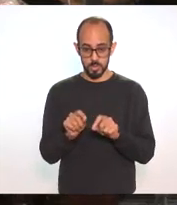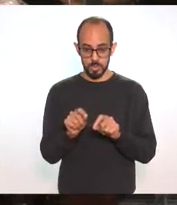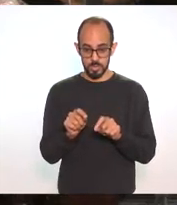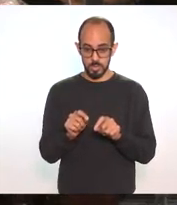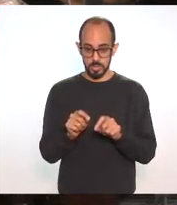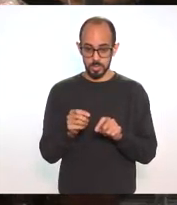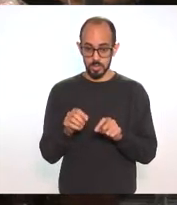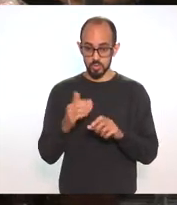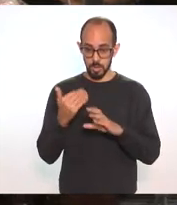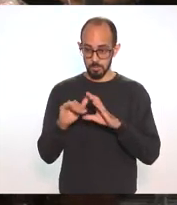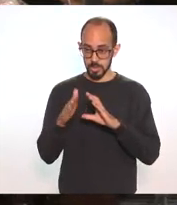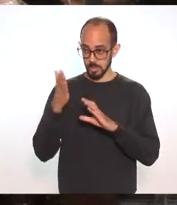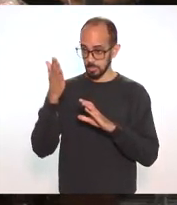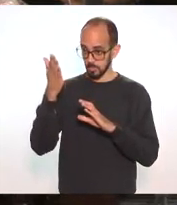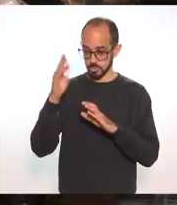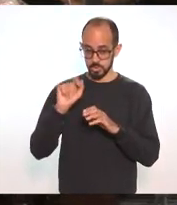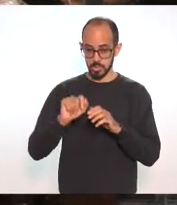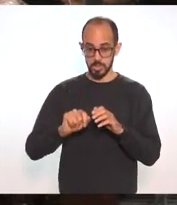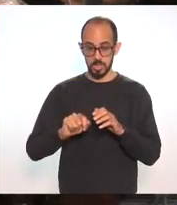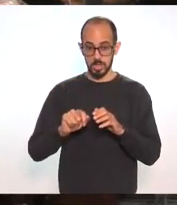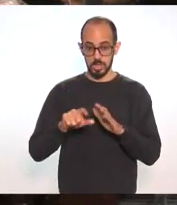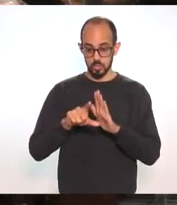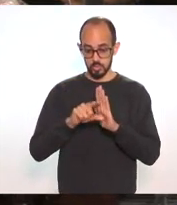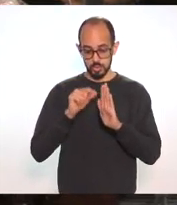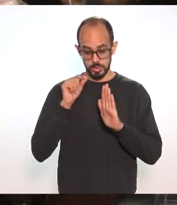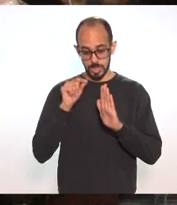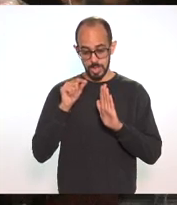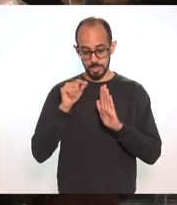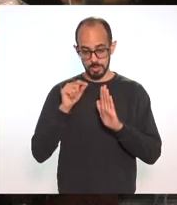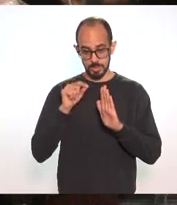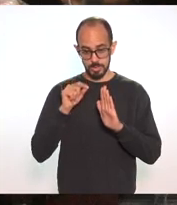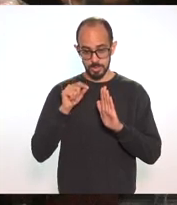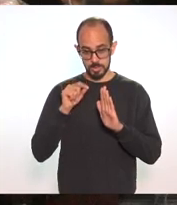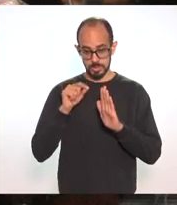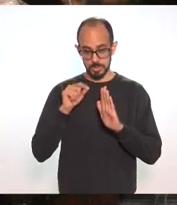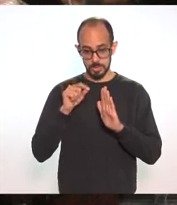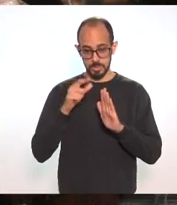para Vossa Excelência os destaques das duas bancadas, vou seguir a pauta